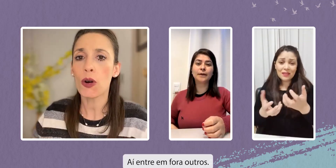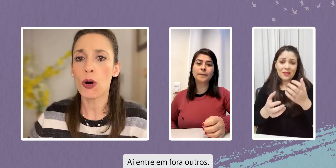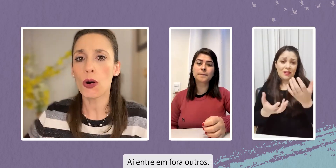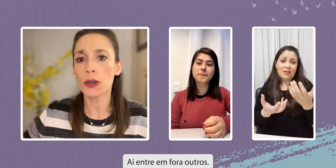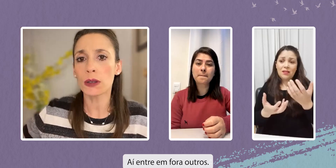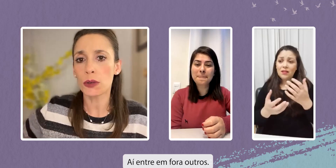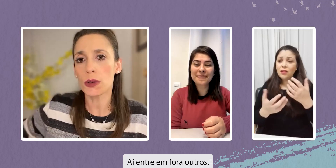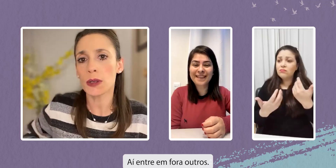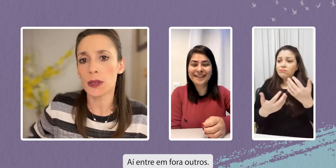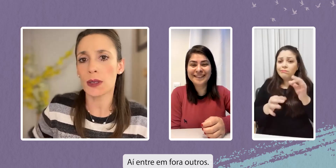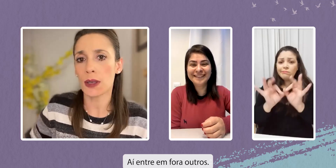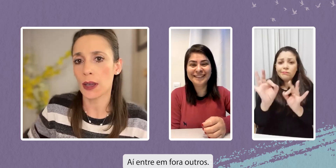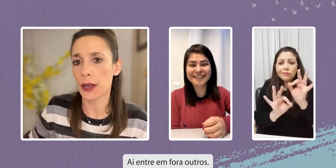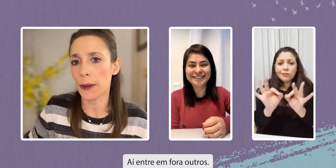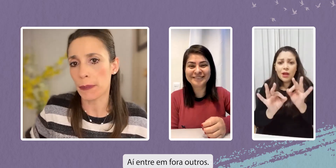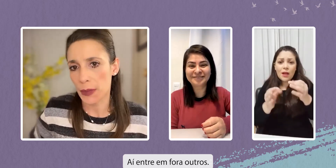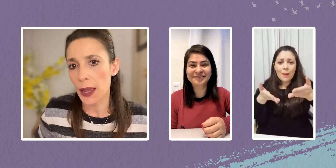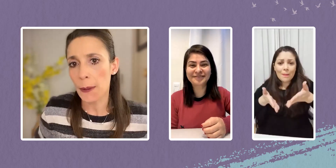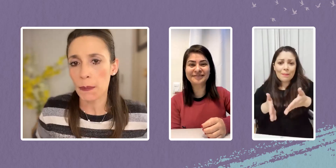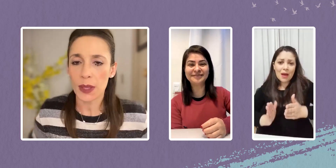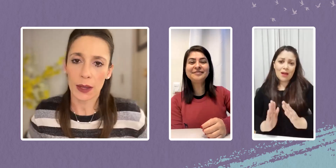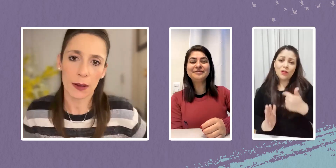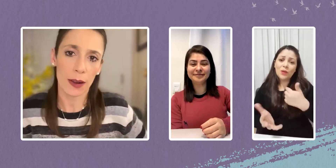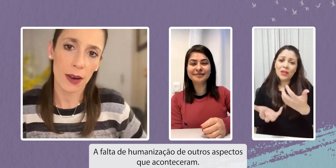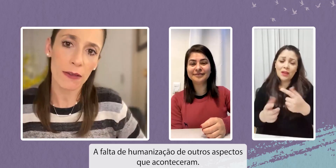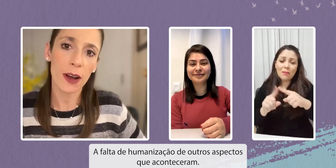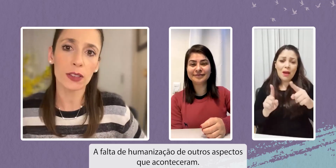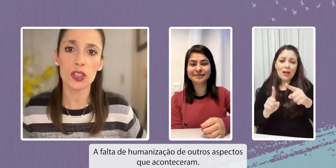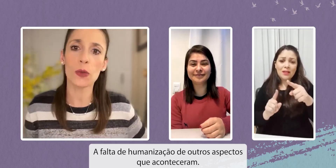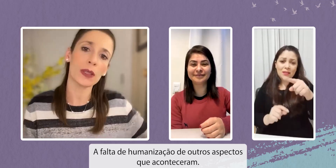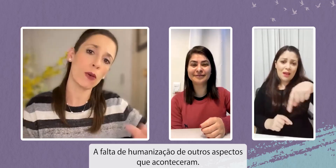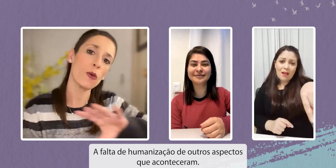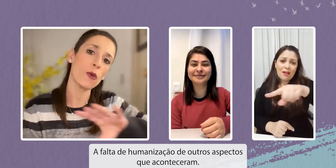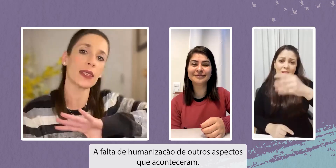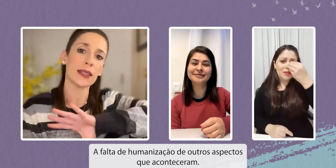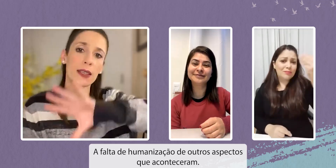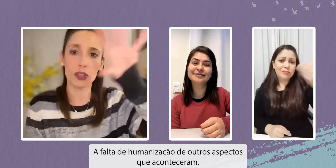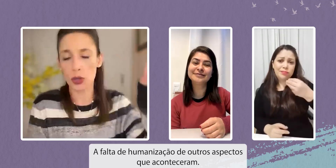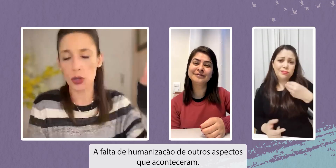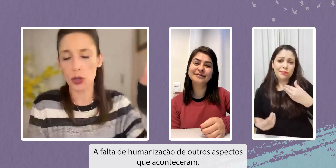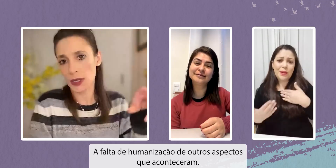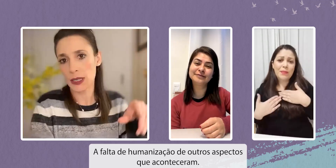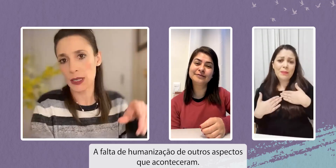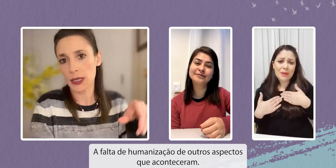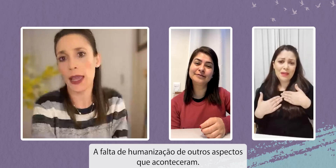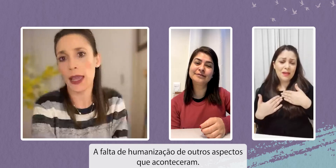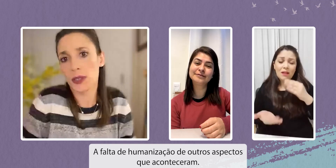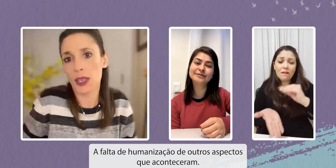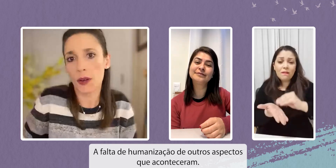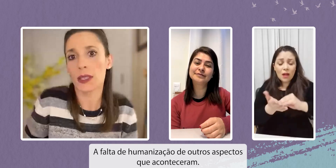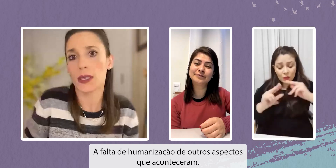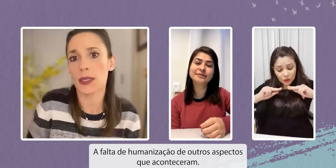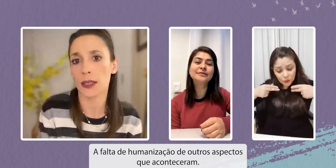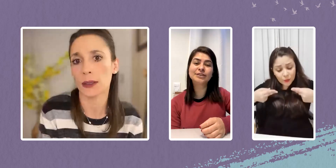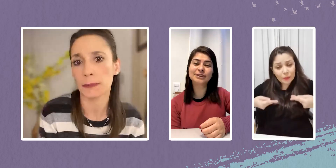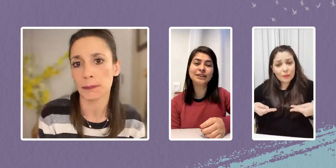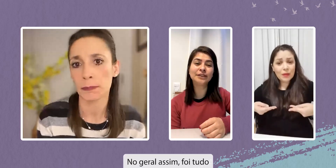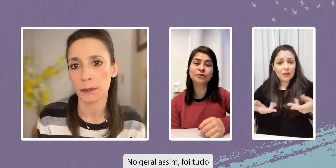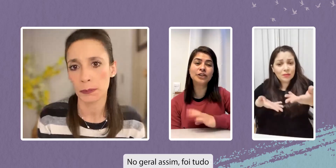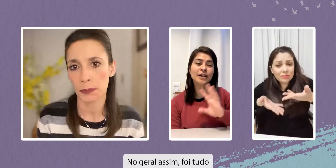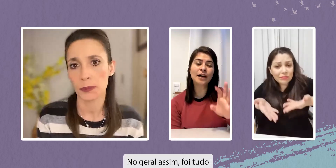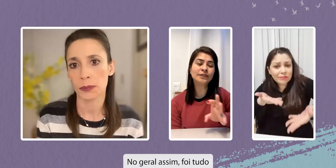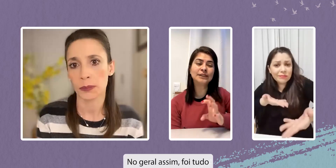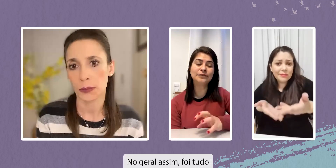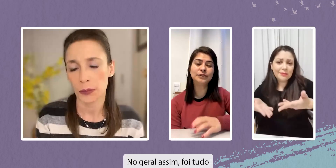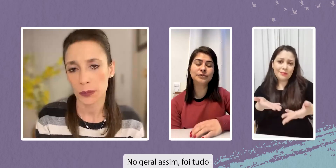fora outros, né? A falta de humanização de outros aspectos que aconteceram.